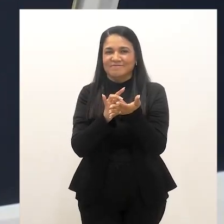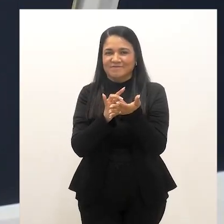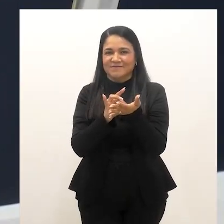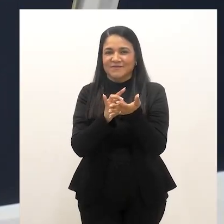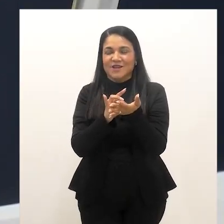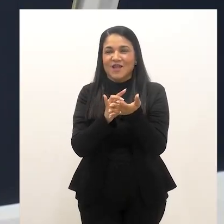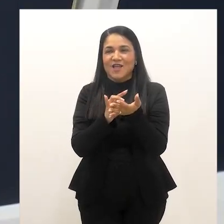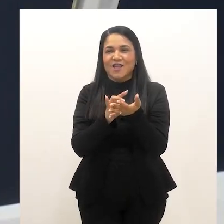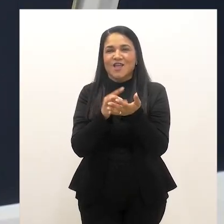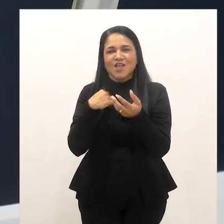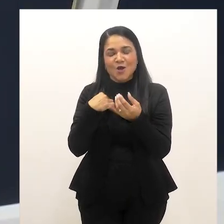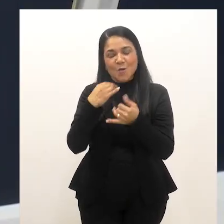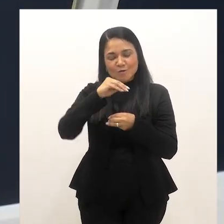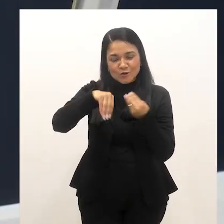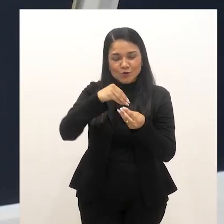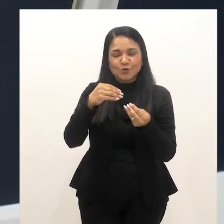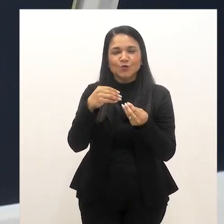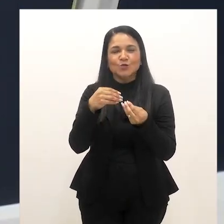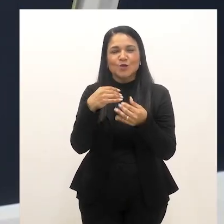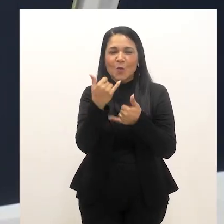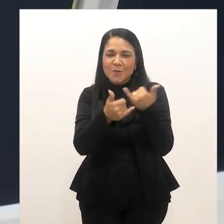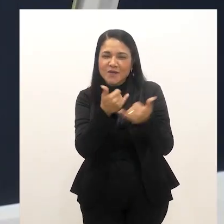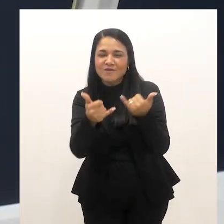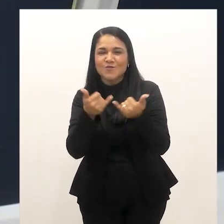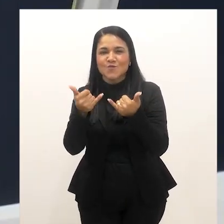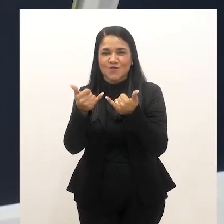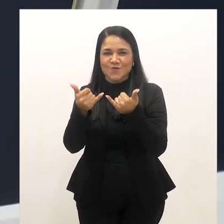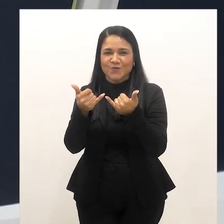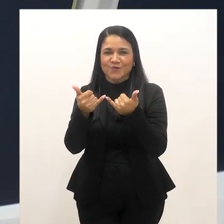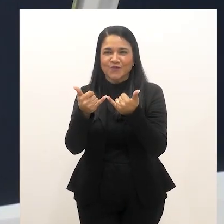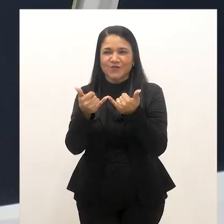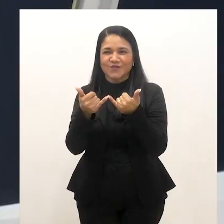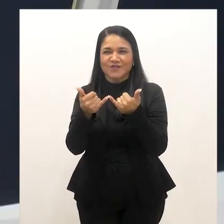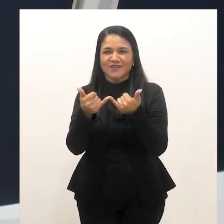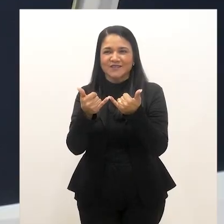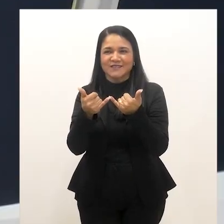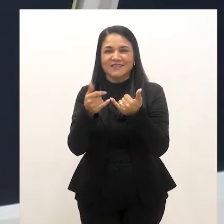realidade. E aí é por isso que eu brinco com isso, né? Quando eu vou falar dele.